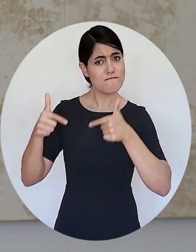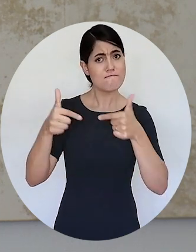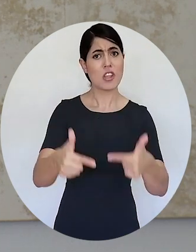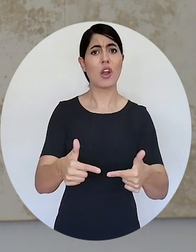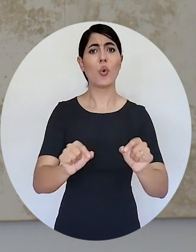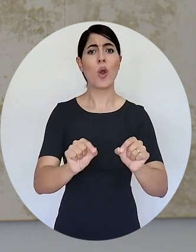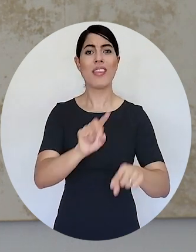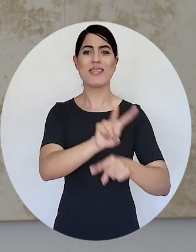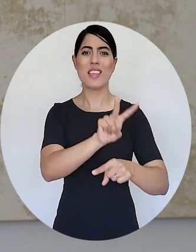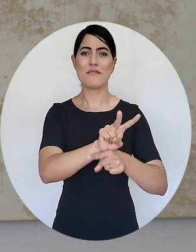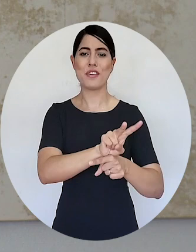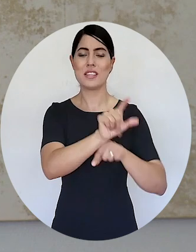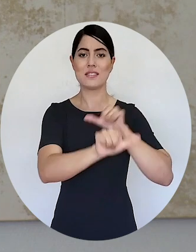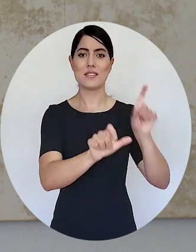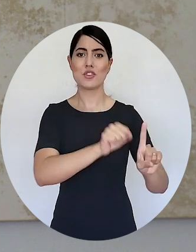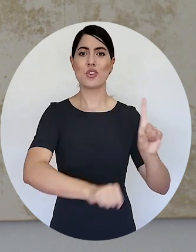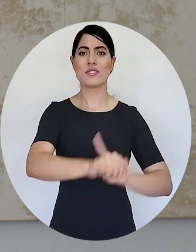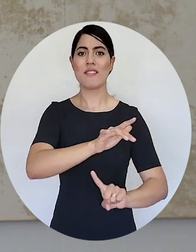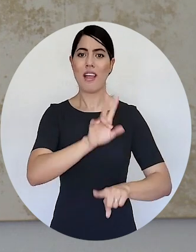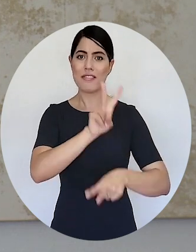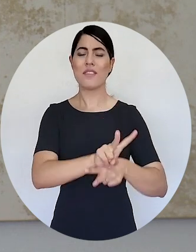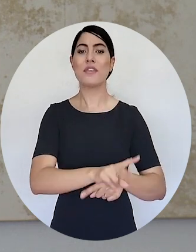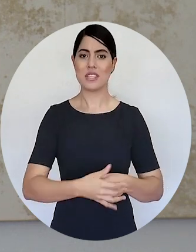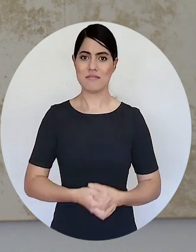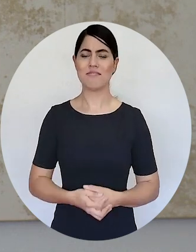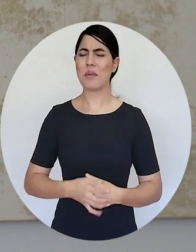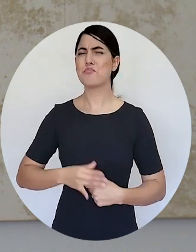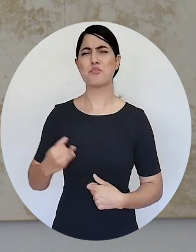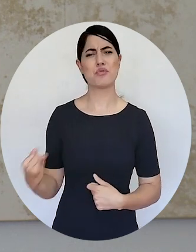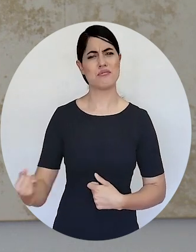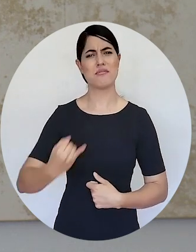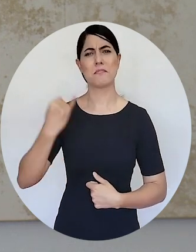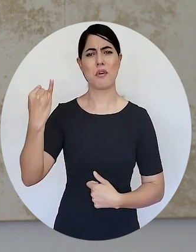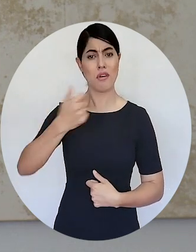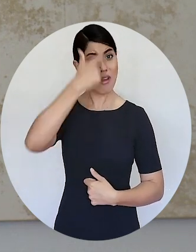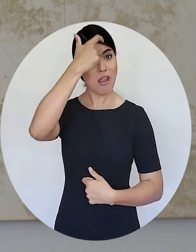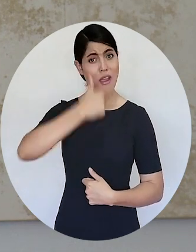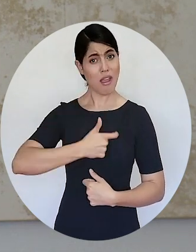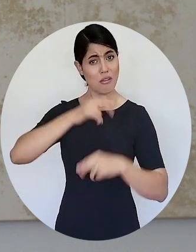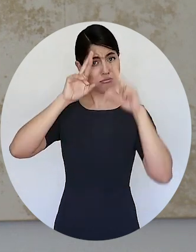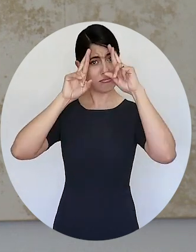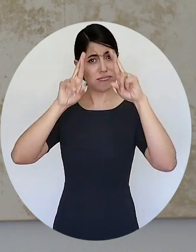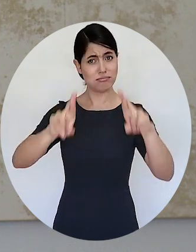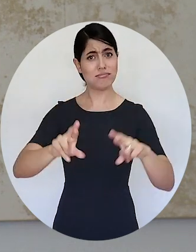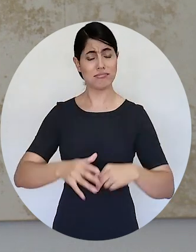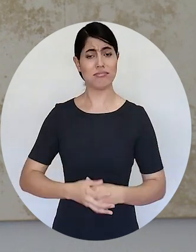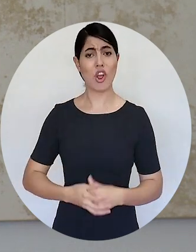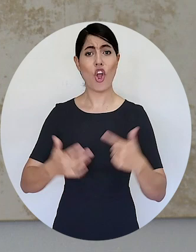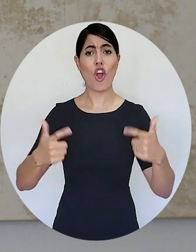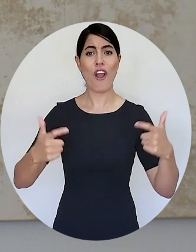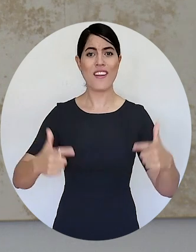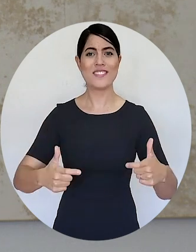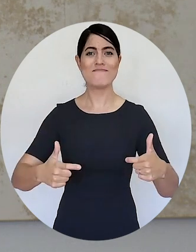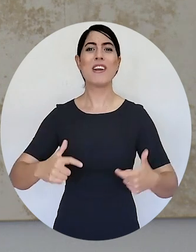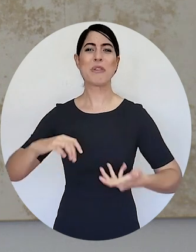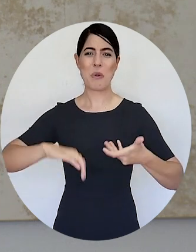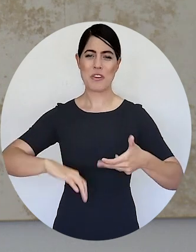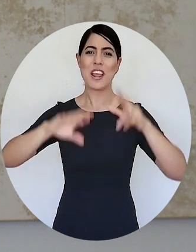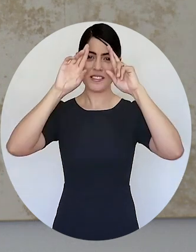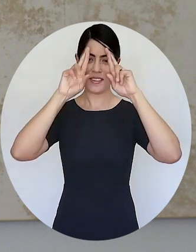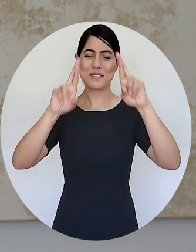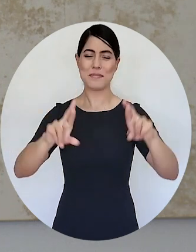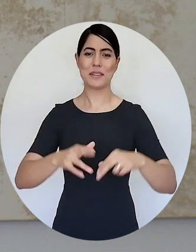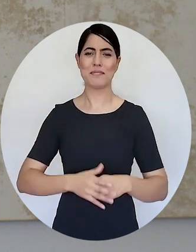adquirindo prerrogativas para defender a cidadania, e é muito importante, isso é algo que eu respeito profundamente ao